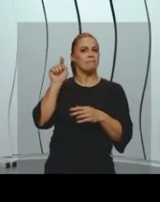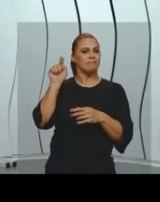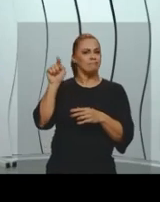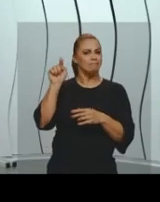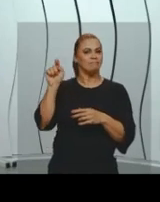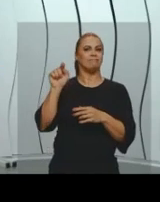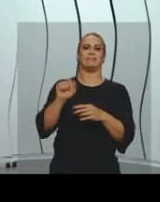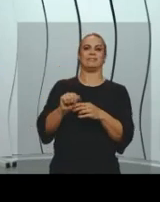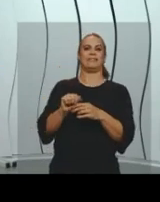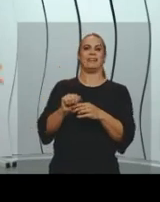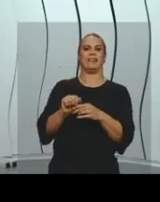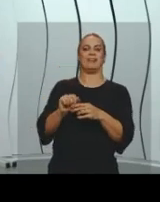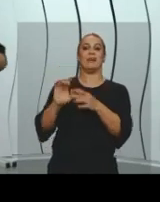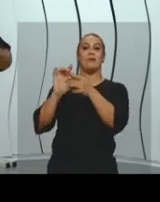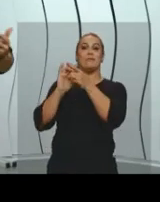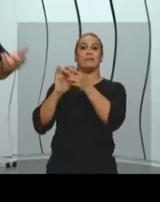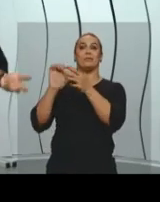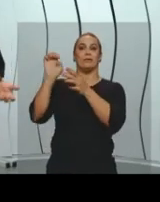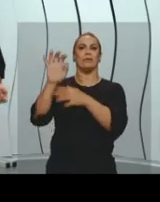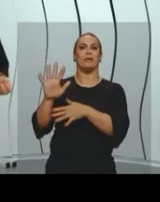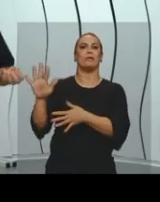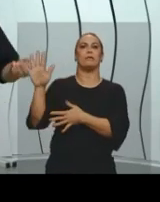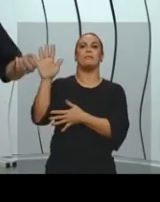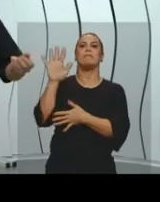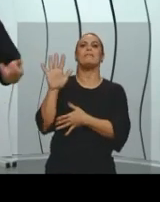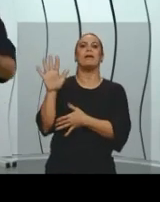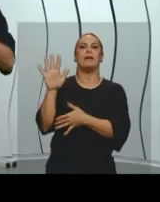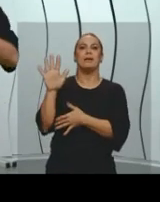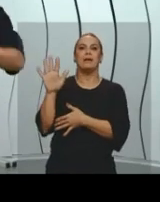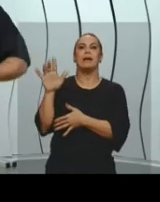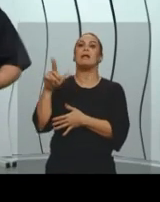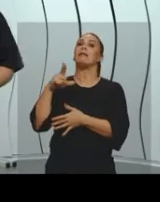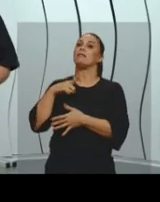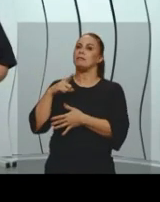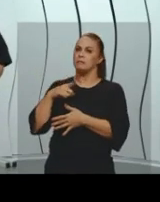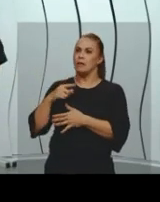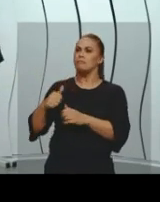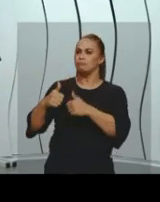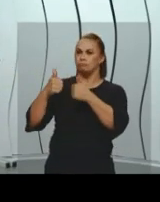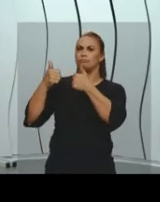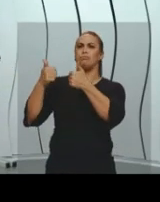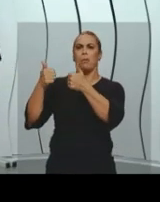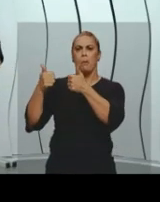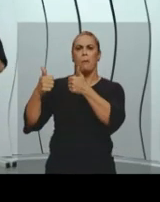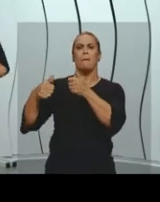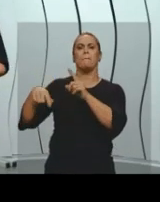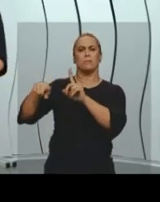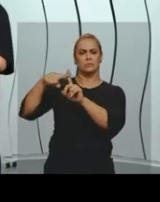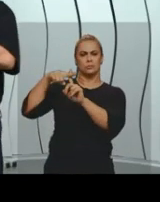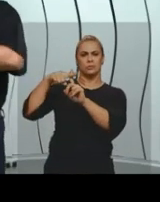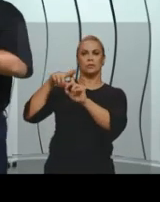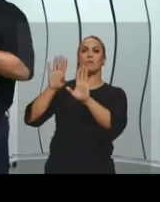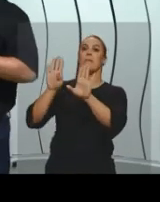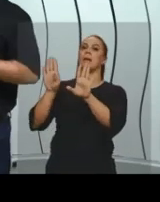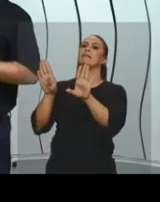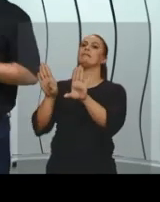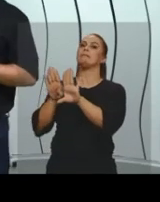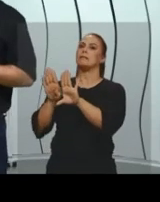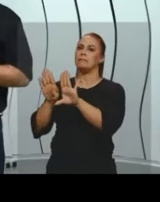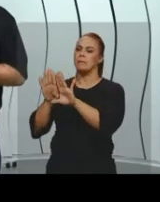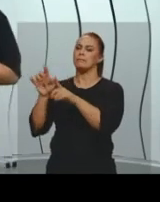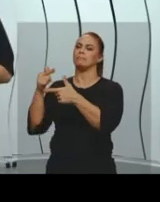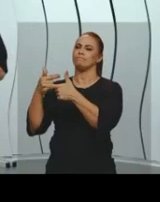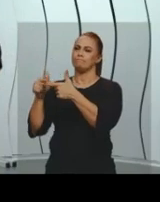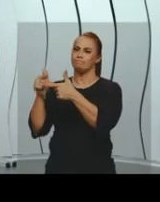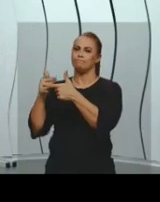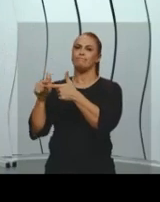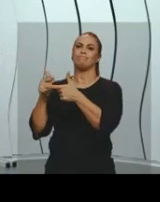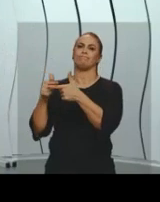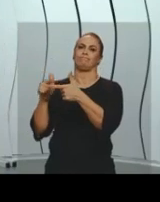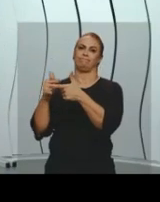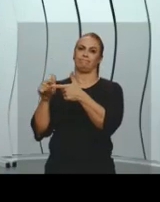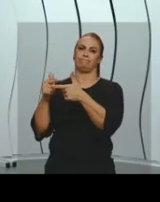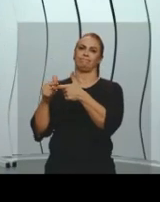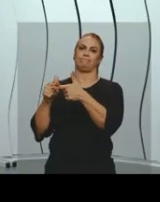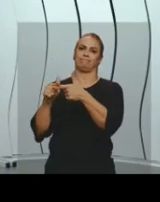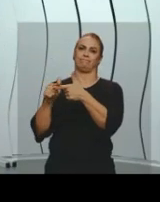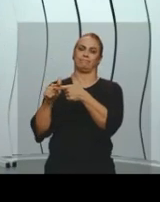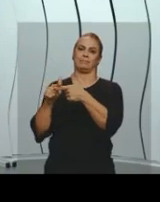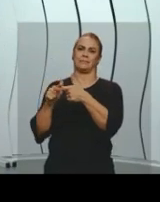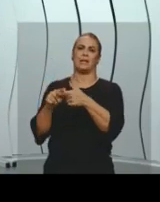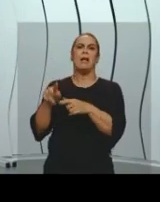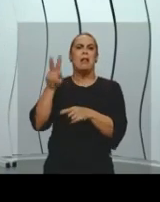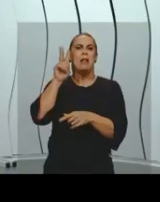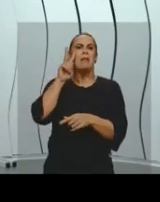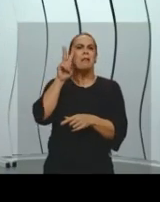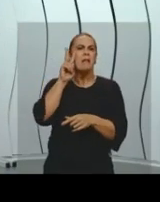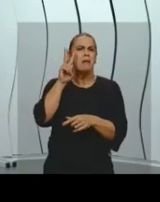positivos, ela também colhe espinhos, né? Lembram que eu falei em algumas aulas, na aula